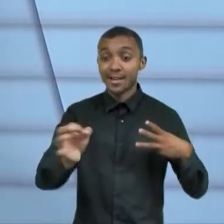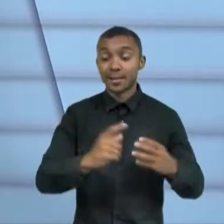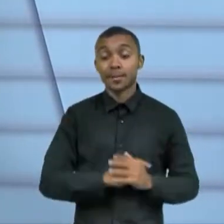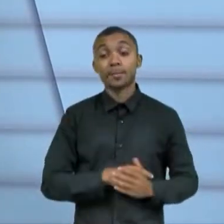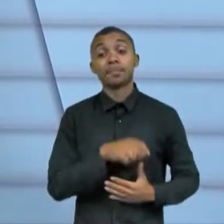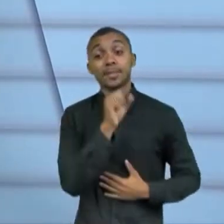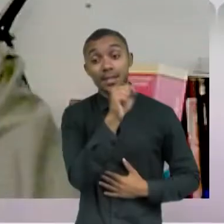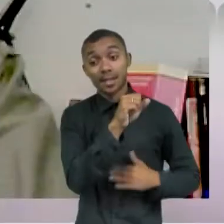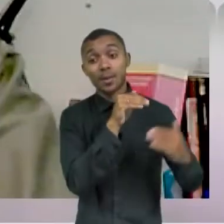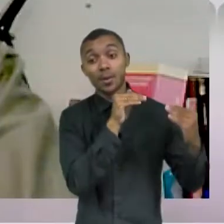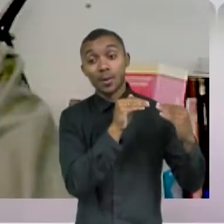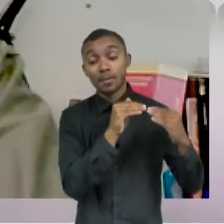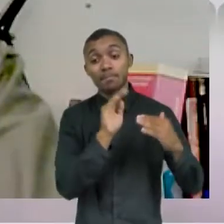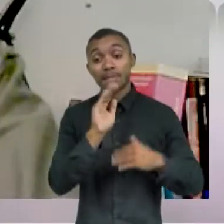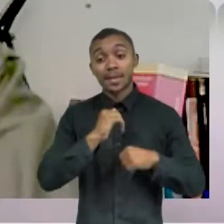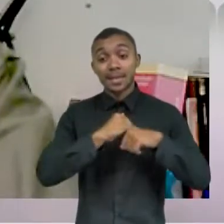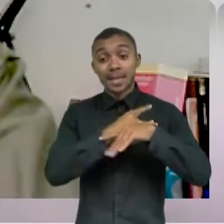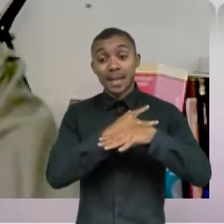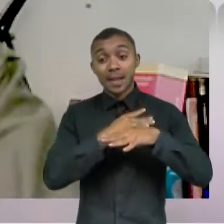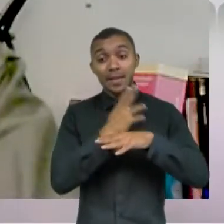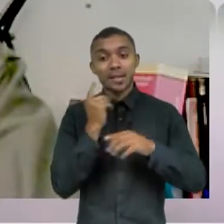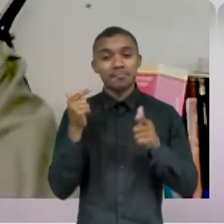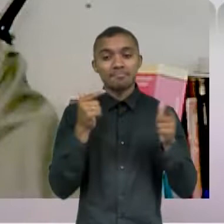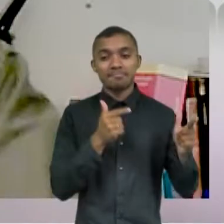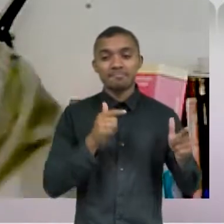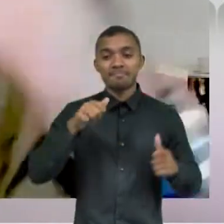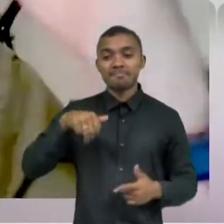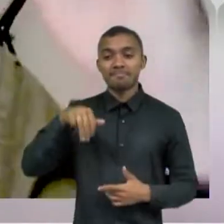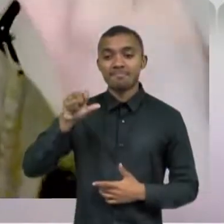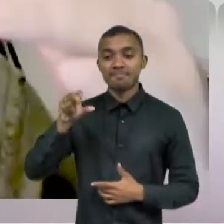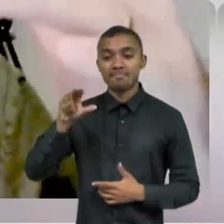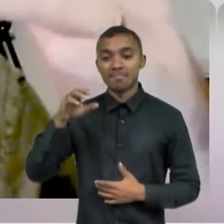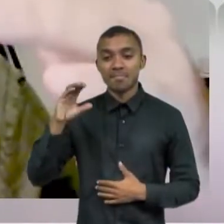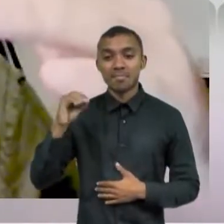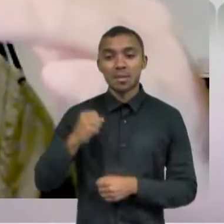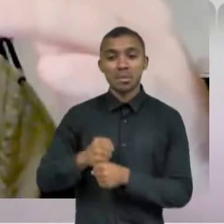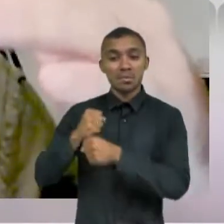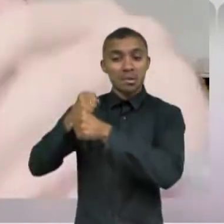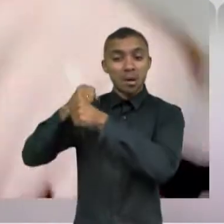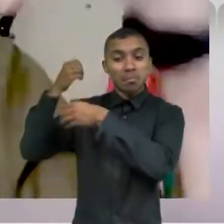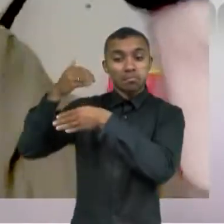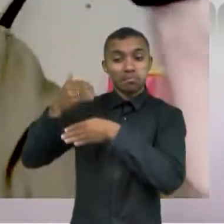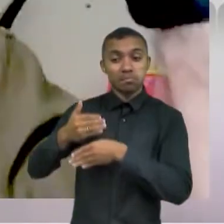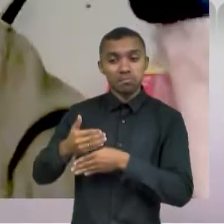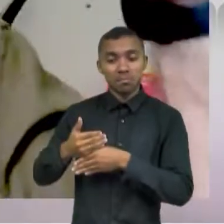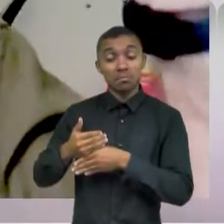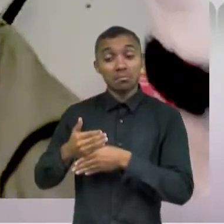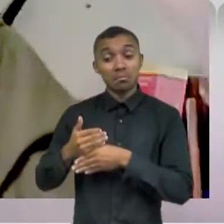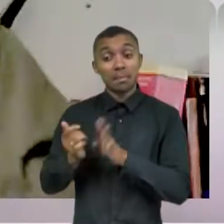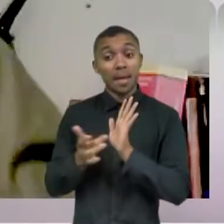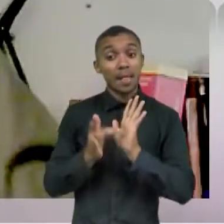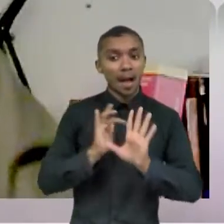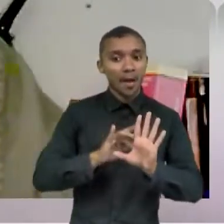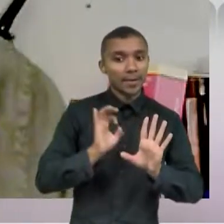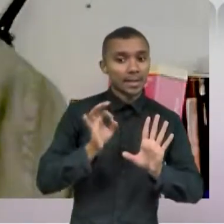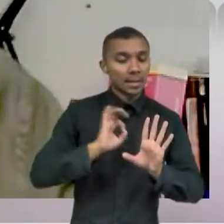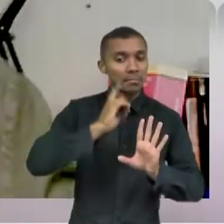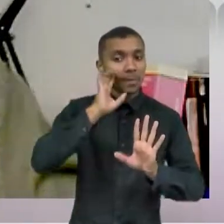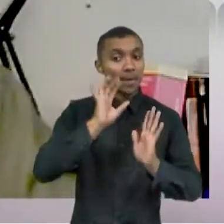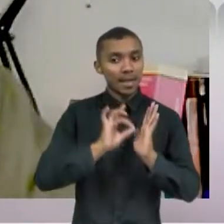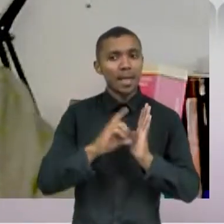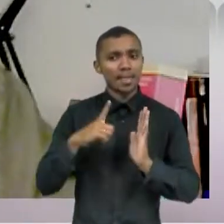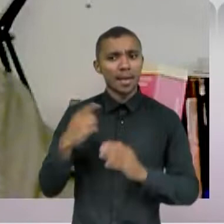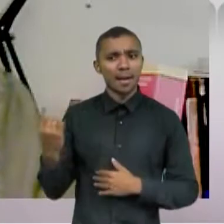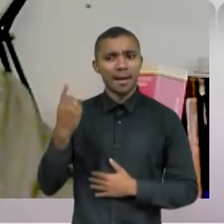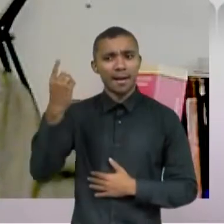Exatamente, exatamente. Na verdade, Fortaleza a gente chama de ter um muro baixo, é muros baixos simbólicos, né? Porque a cidade tem muros altos, na verdade, né?